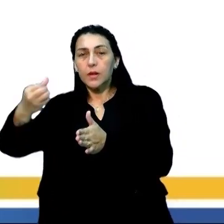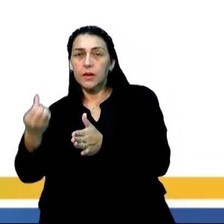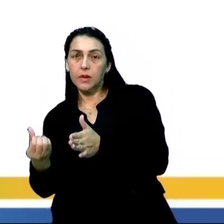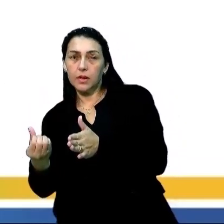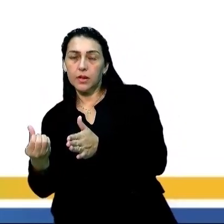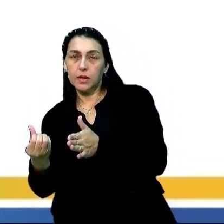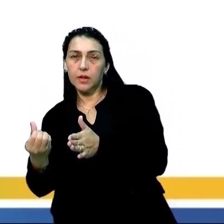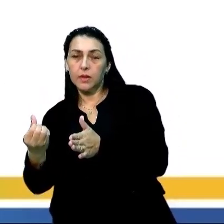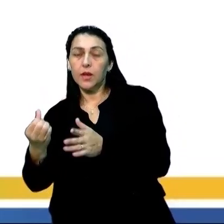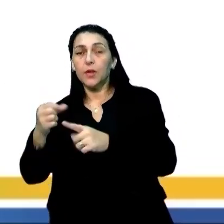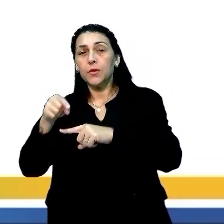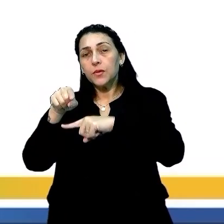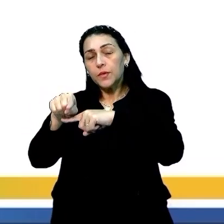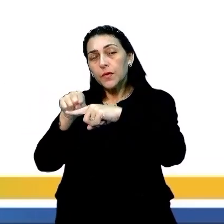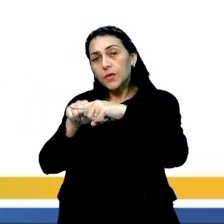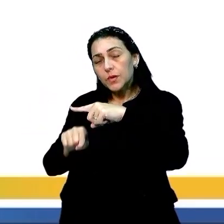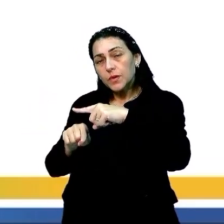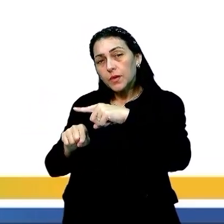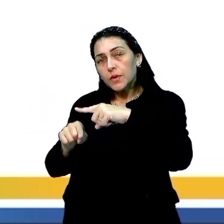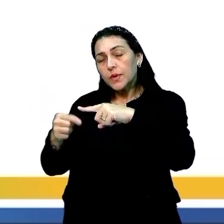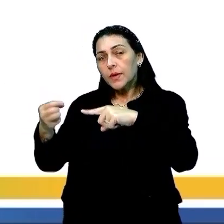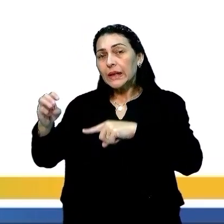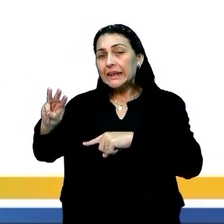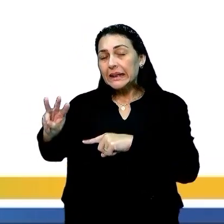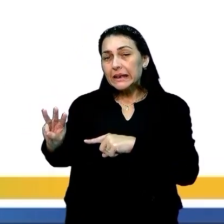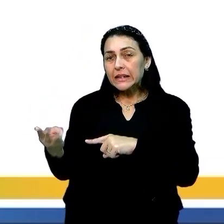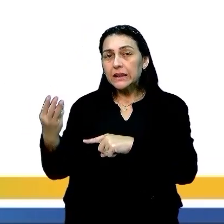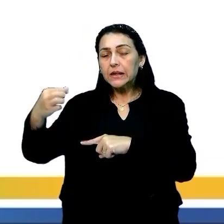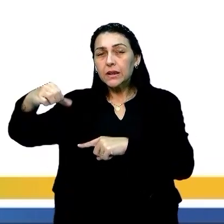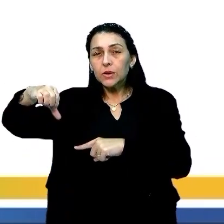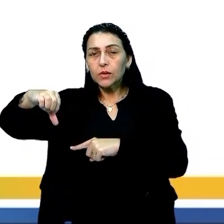37.996 dividido para